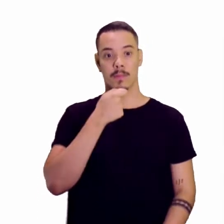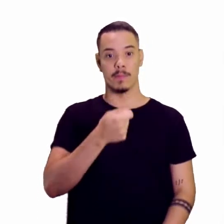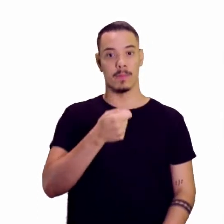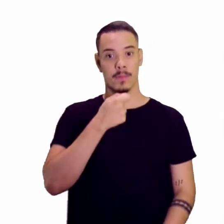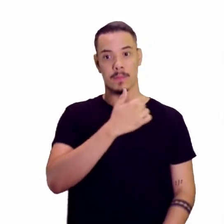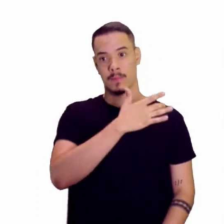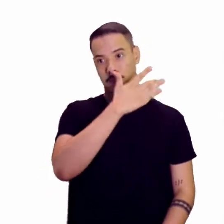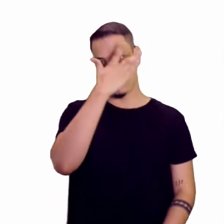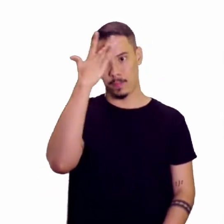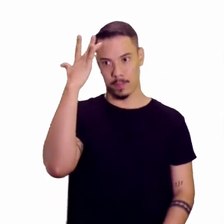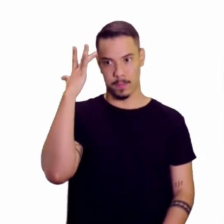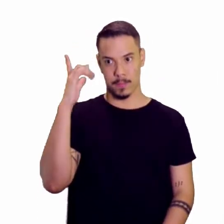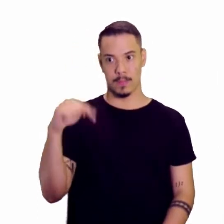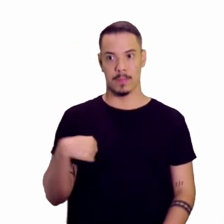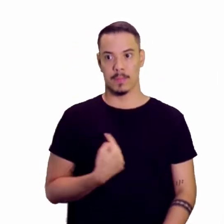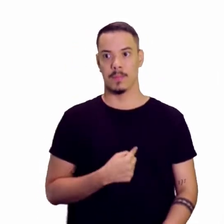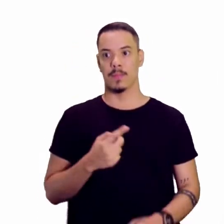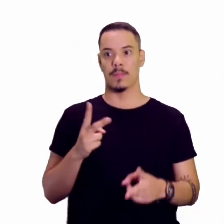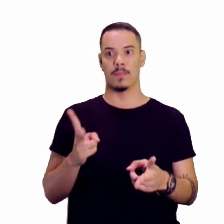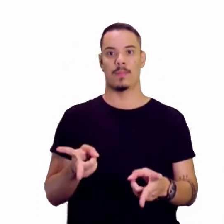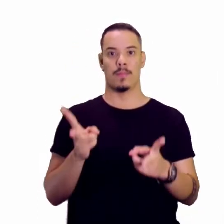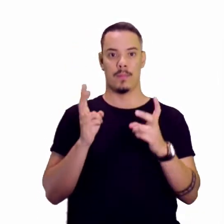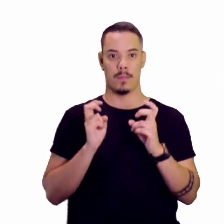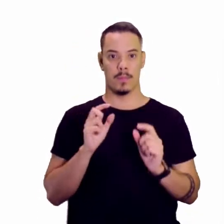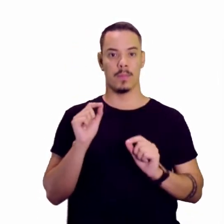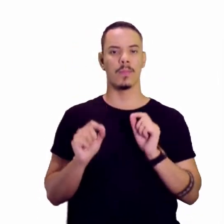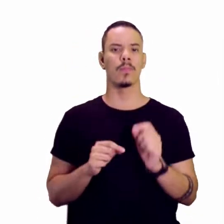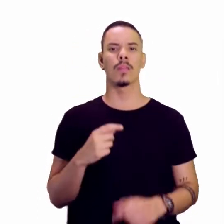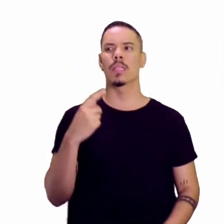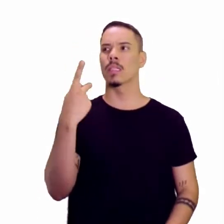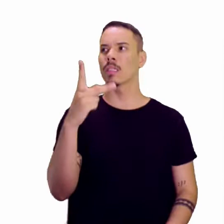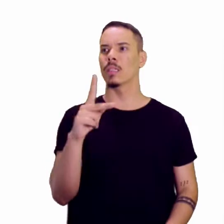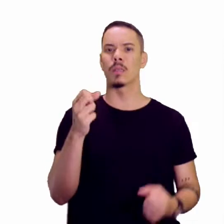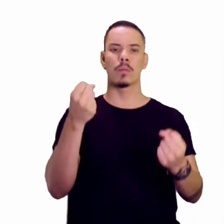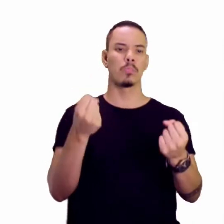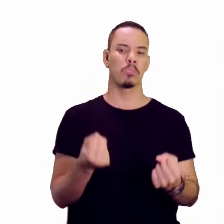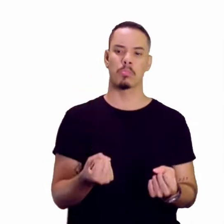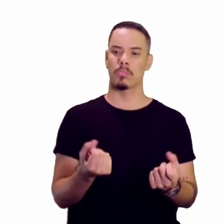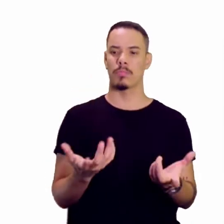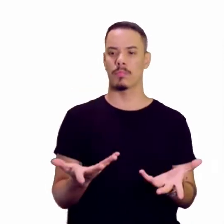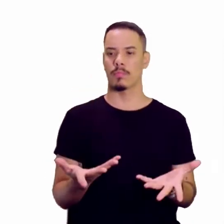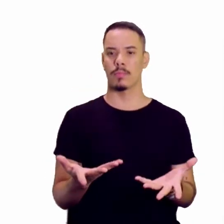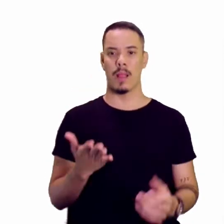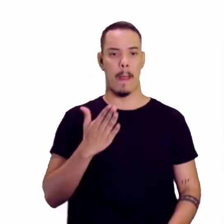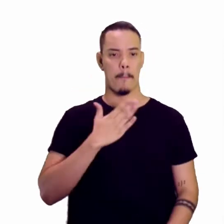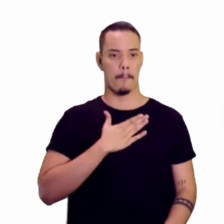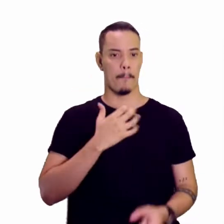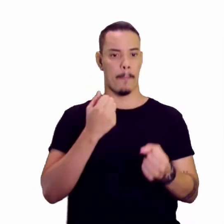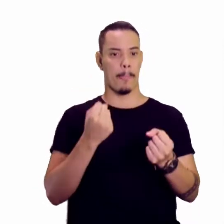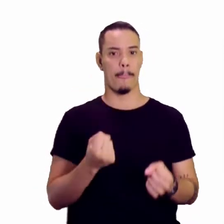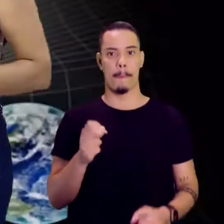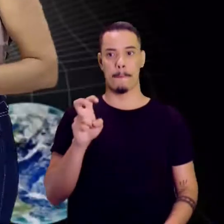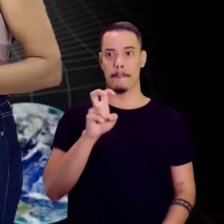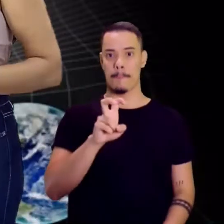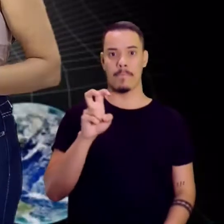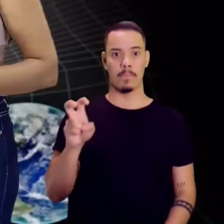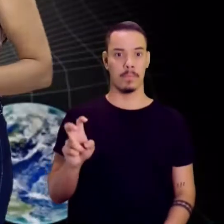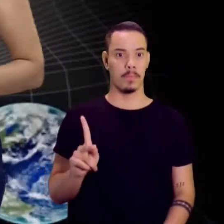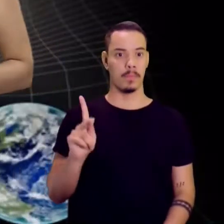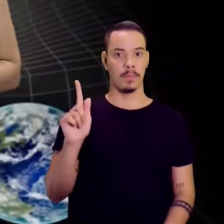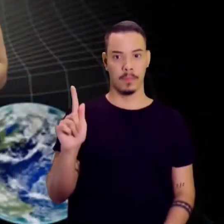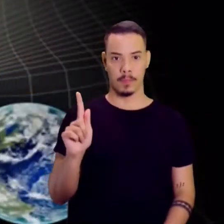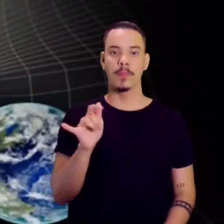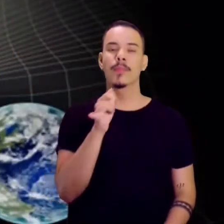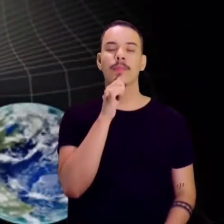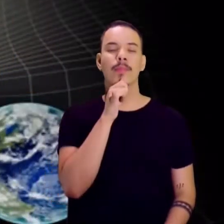perceber que as pessoas, quando você perguntar assim, qual é o seu peso? Eu falo, O meu peso é 55 quilogramas. Não o meu,